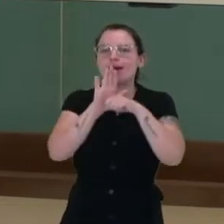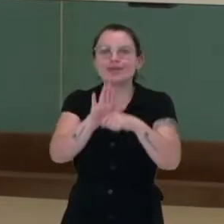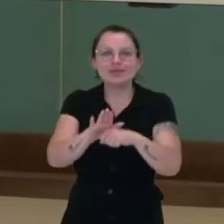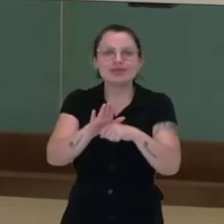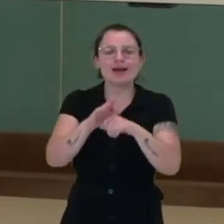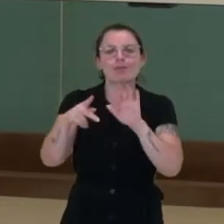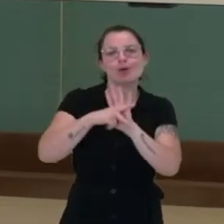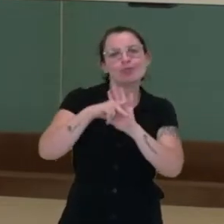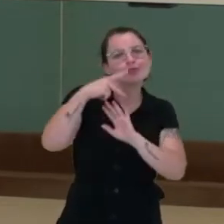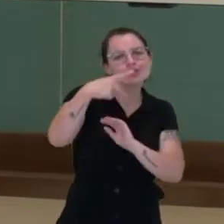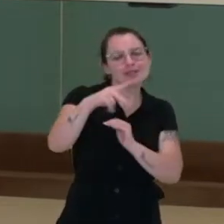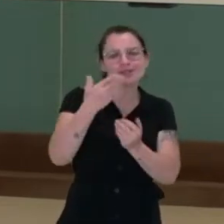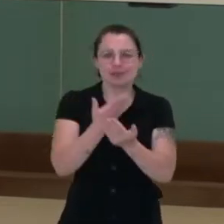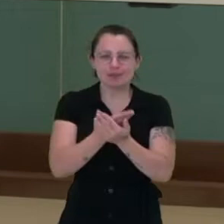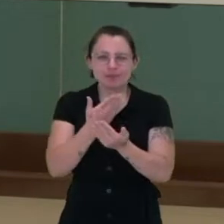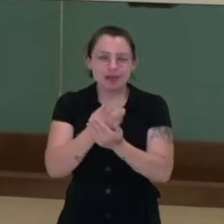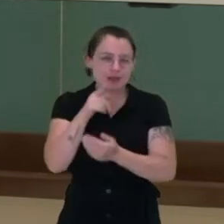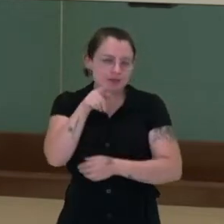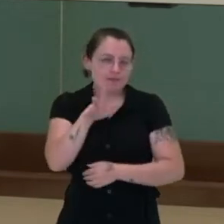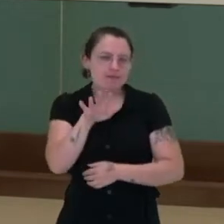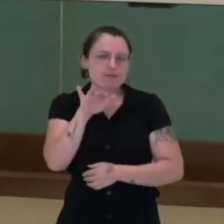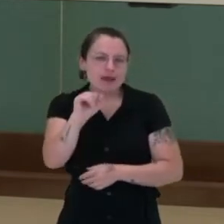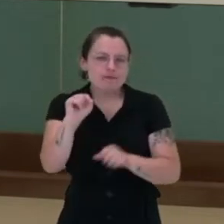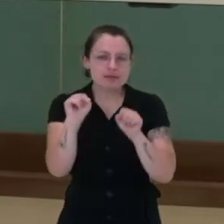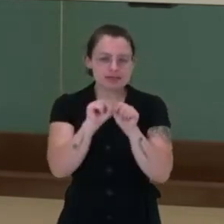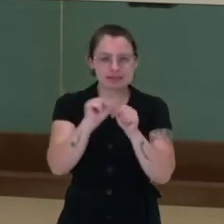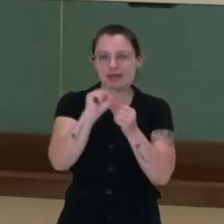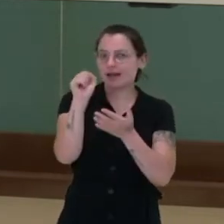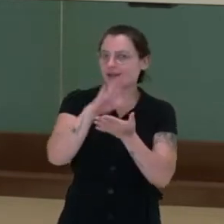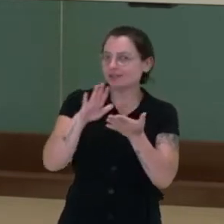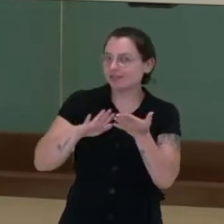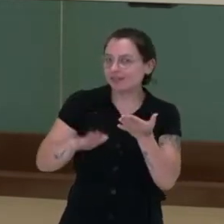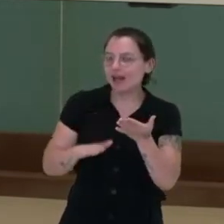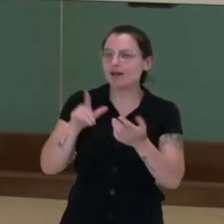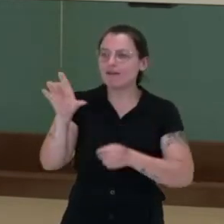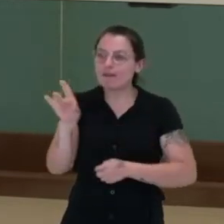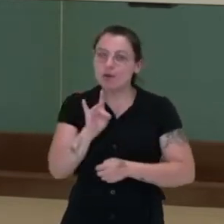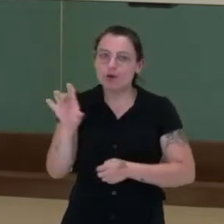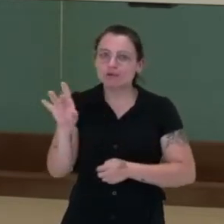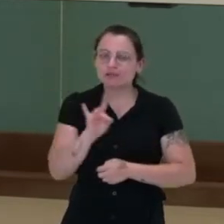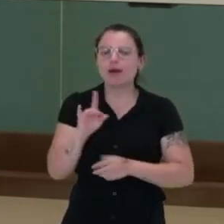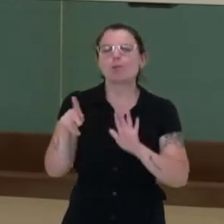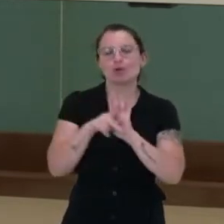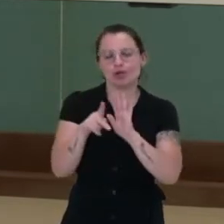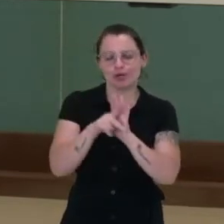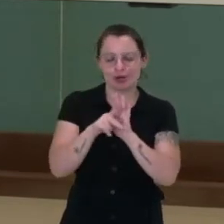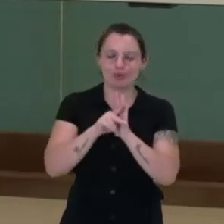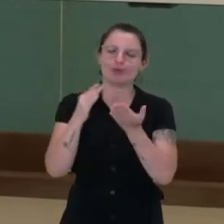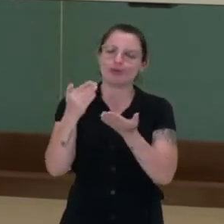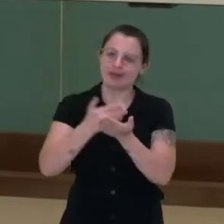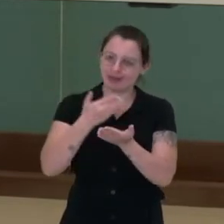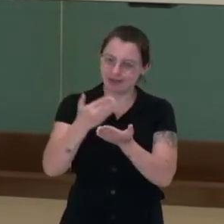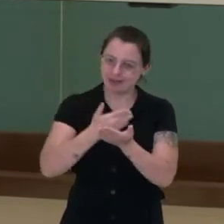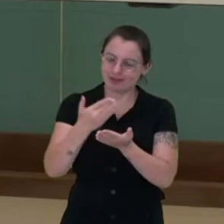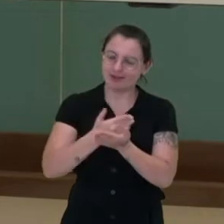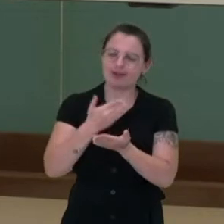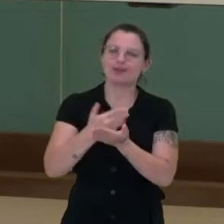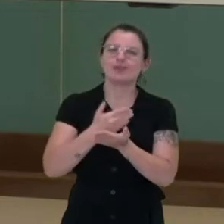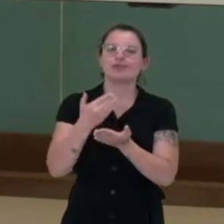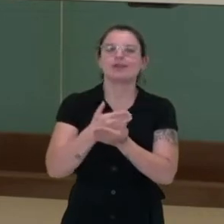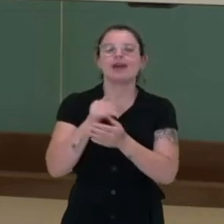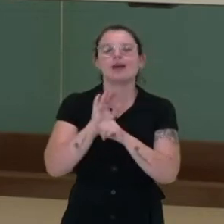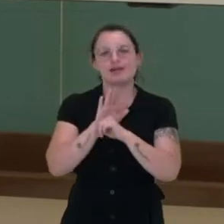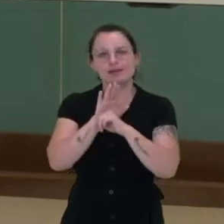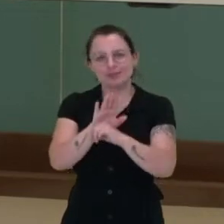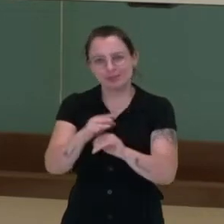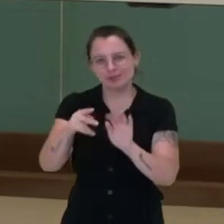fazer uma atividade ou uma avaliação, com certeza você vai consultar o seu caderno e vai auxiliar, vai contribuir para o